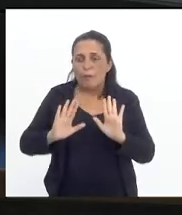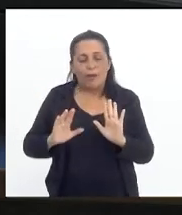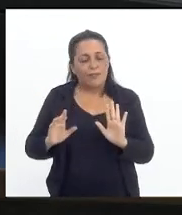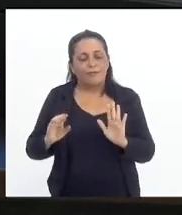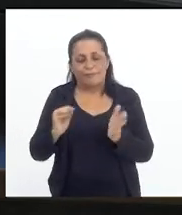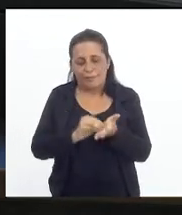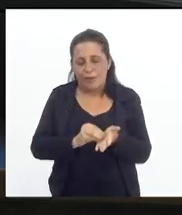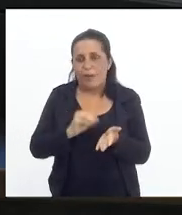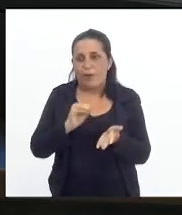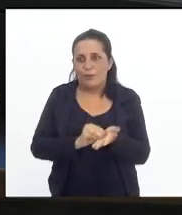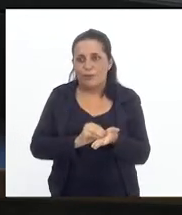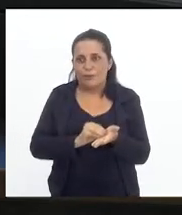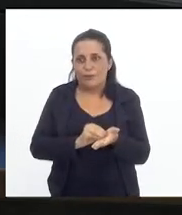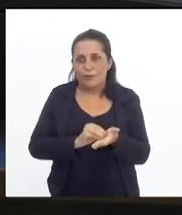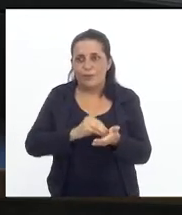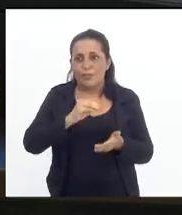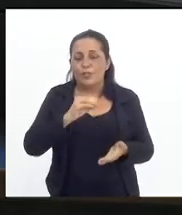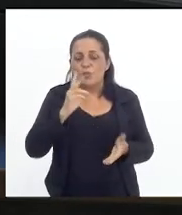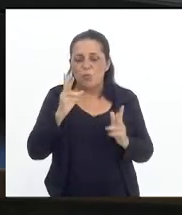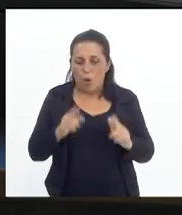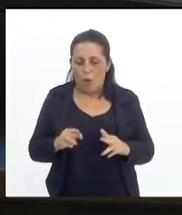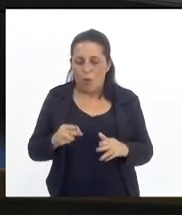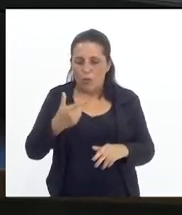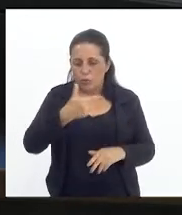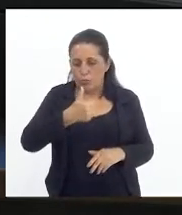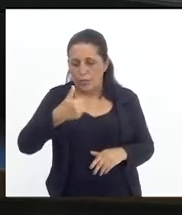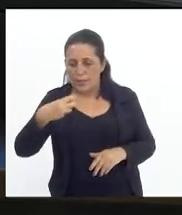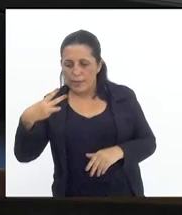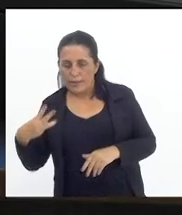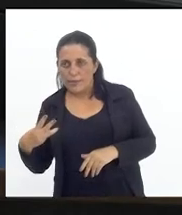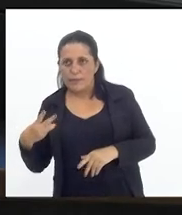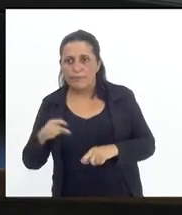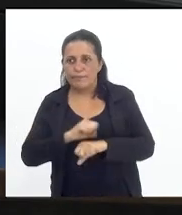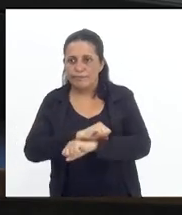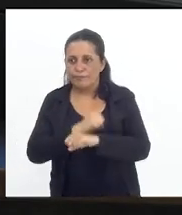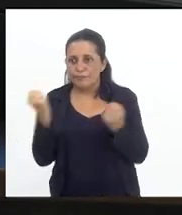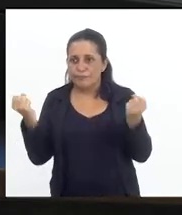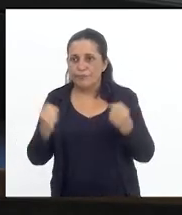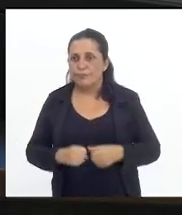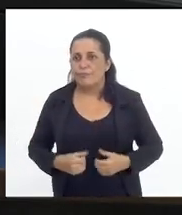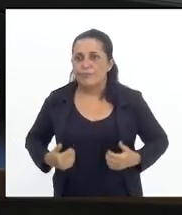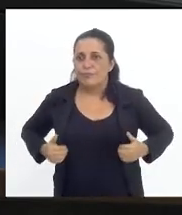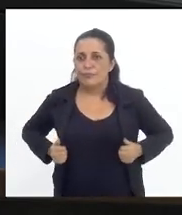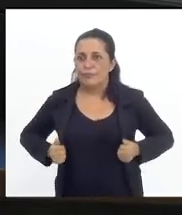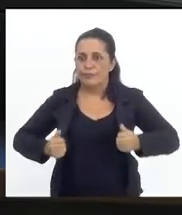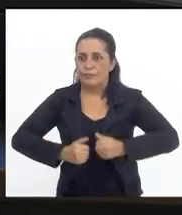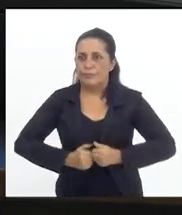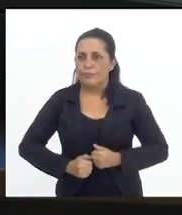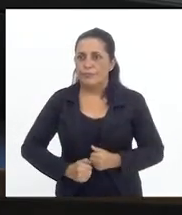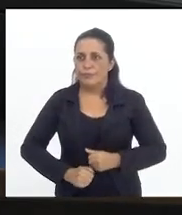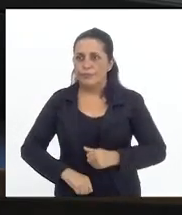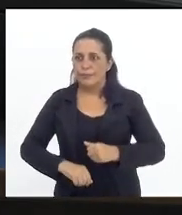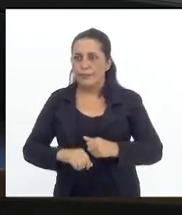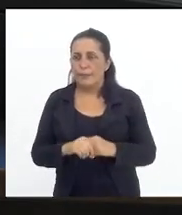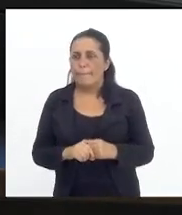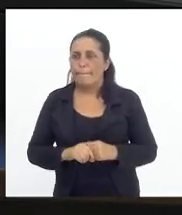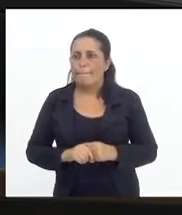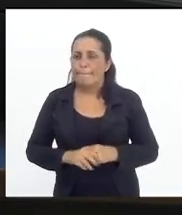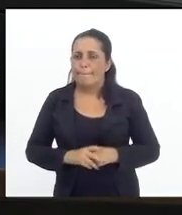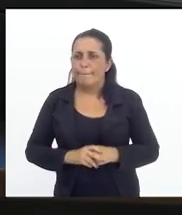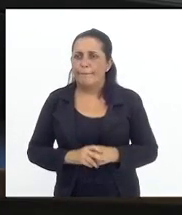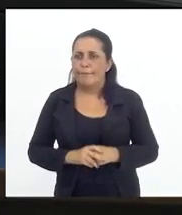patamar de 2013 e eu queria passar o próximo slide para que vocês percebessem